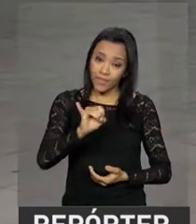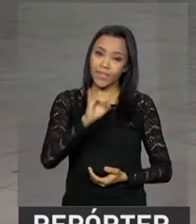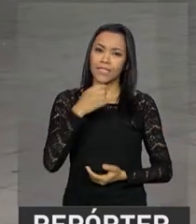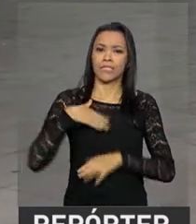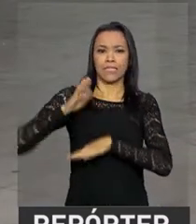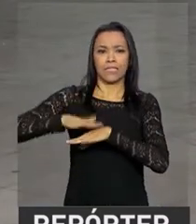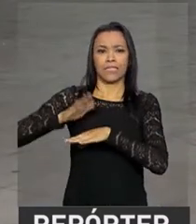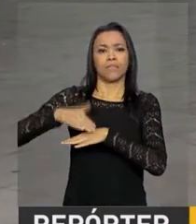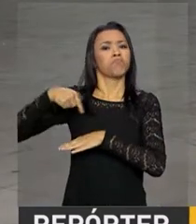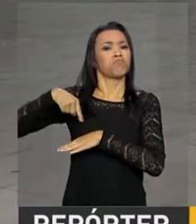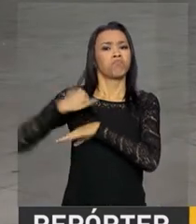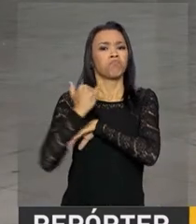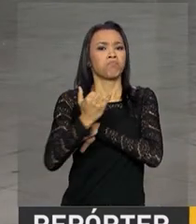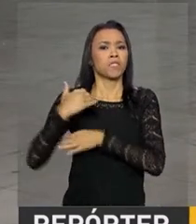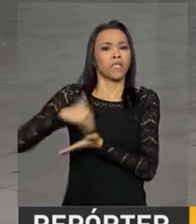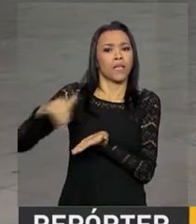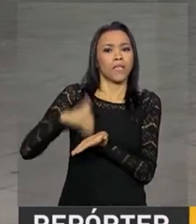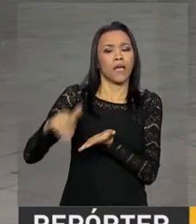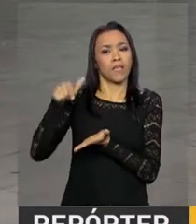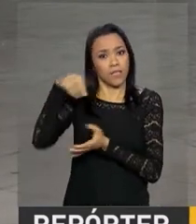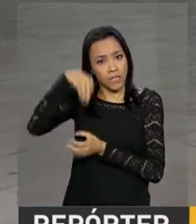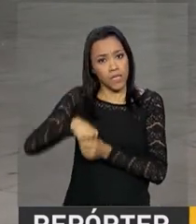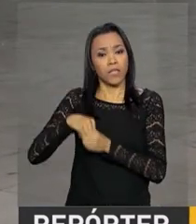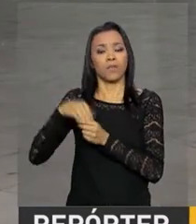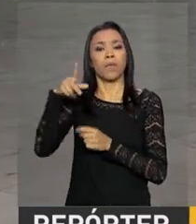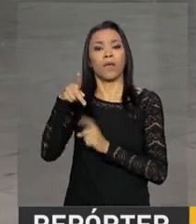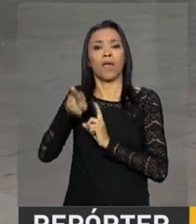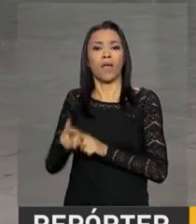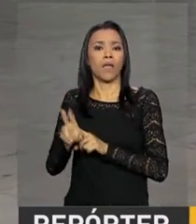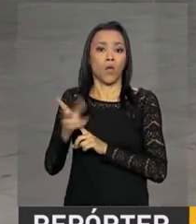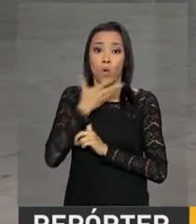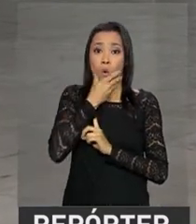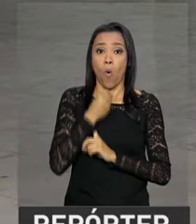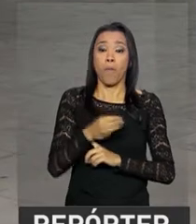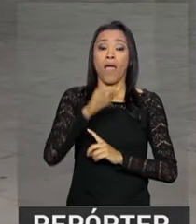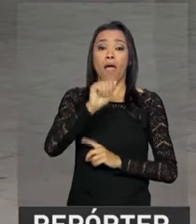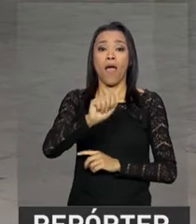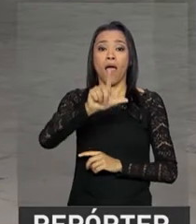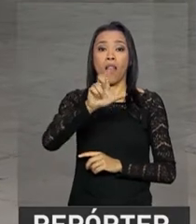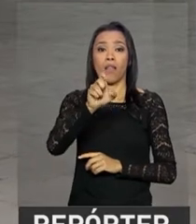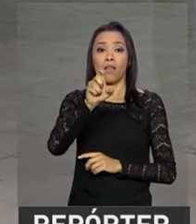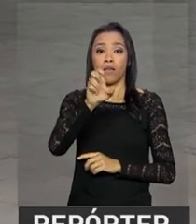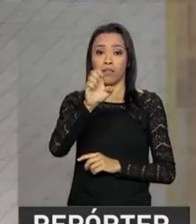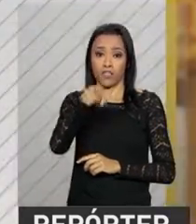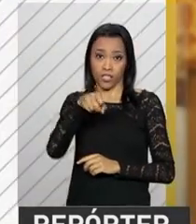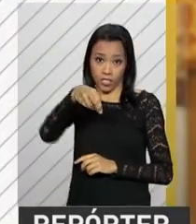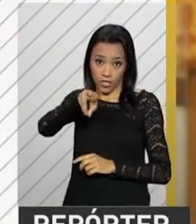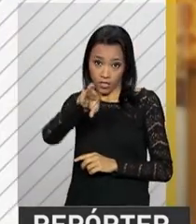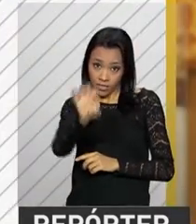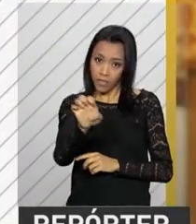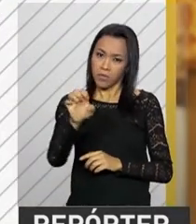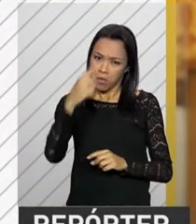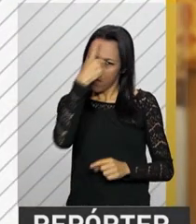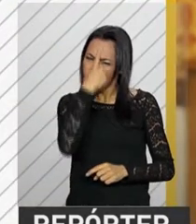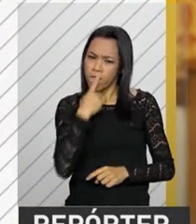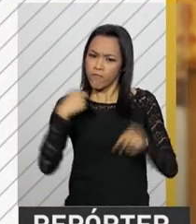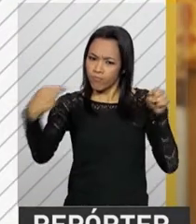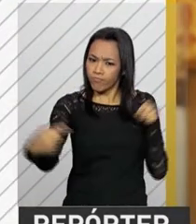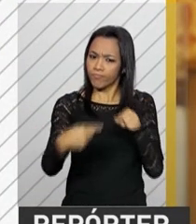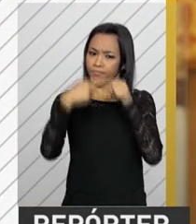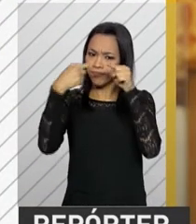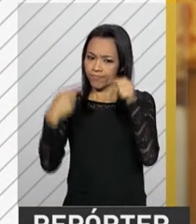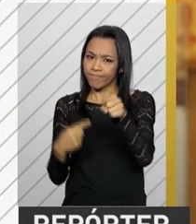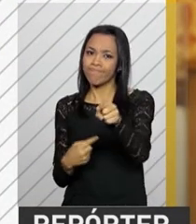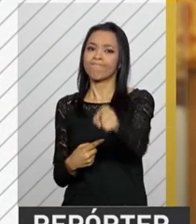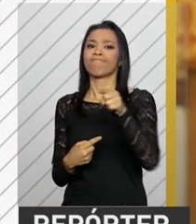segundo a secretaria de comunicação social da presidência da república o diplomata alexandre paróquia tem perfil adequado para exercer a função de